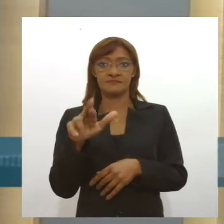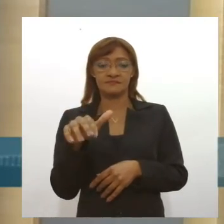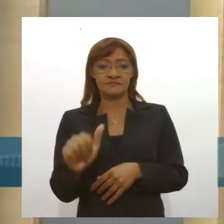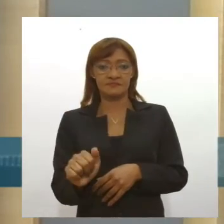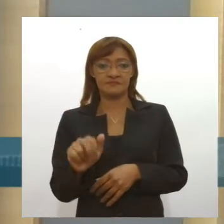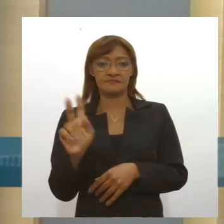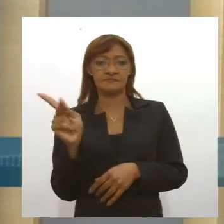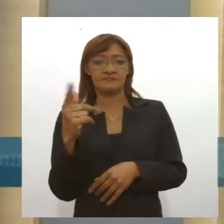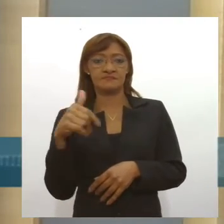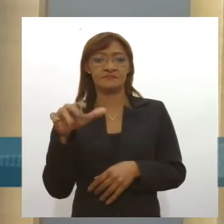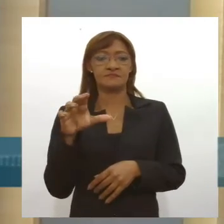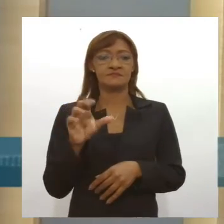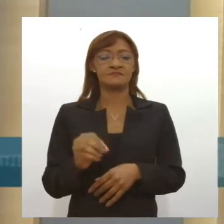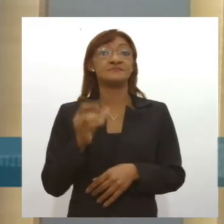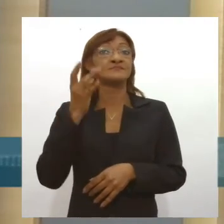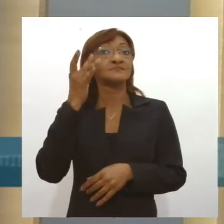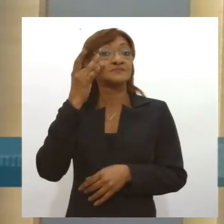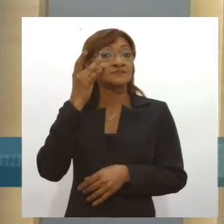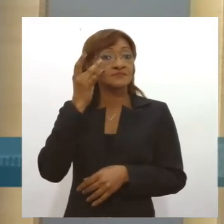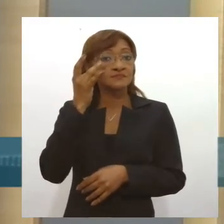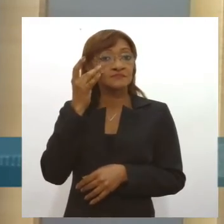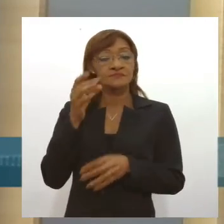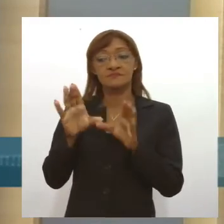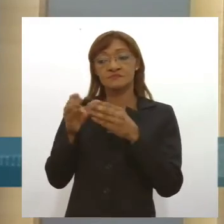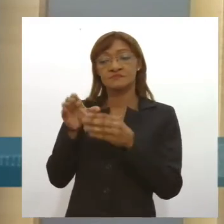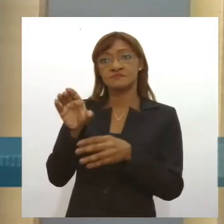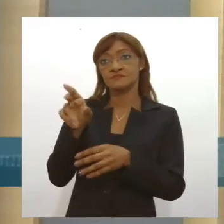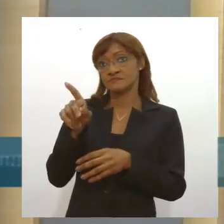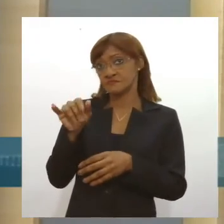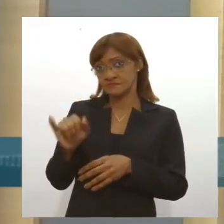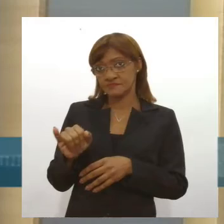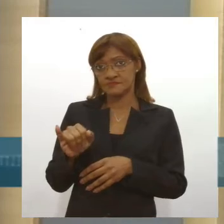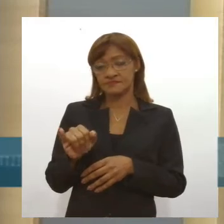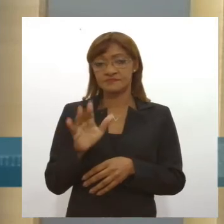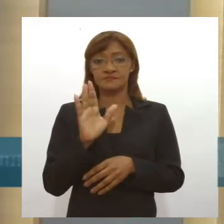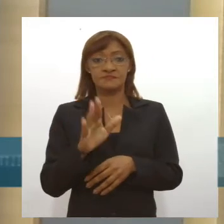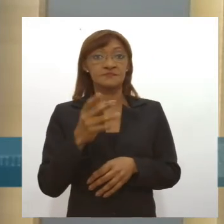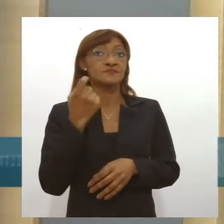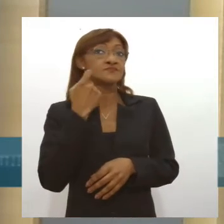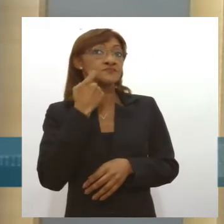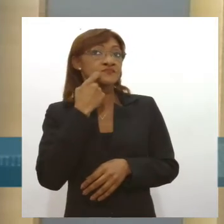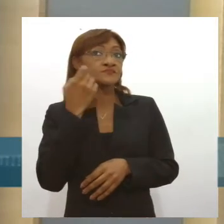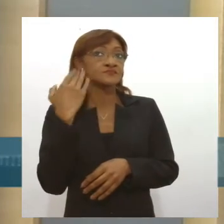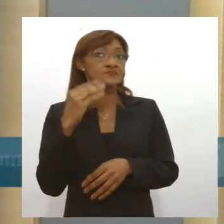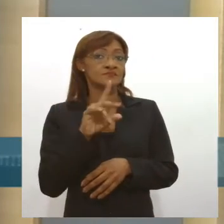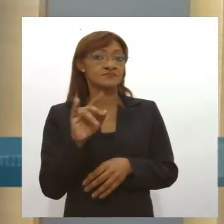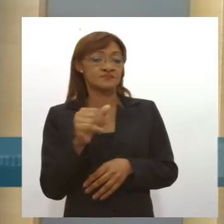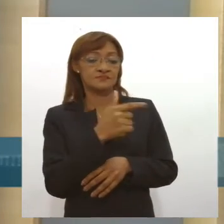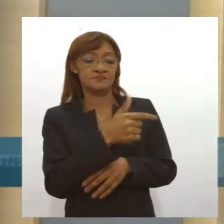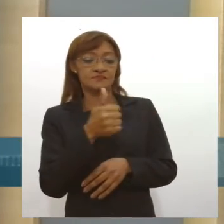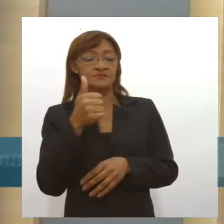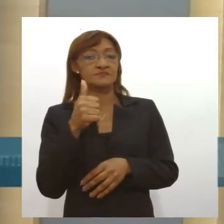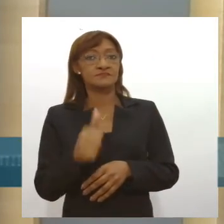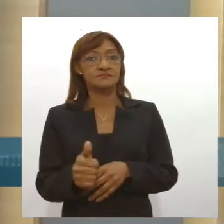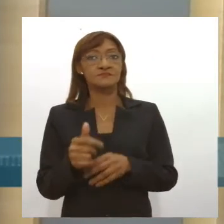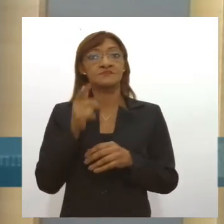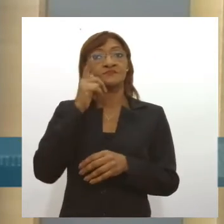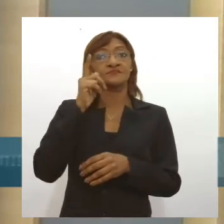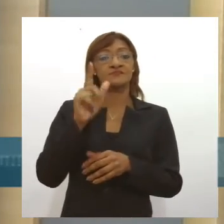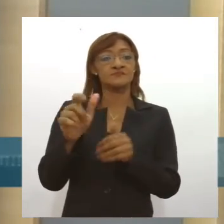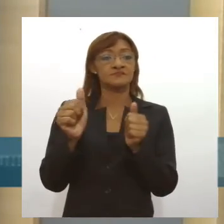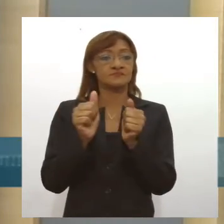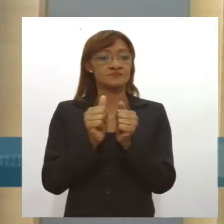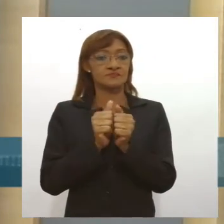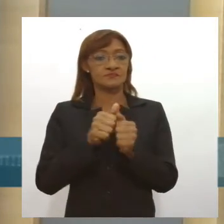terça-feira, como testemunha na CPI da Covid do Senado. Na noite de sexta-feira, dia 21, Maíra conseguiu, junto ao